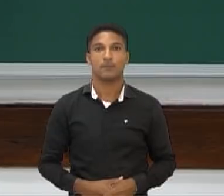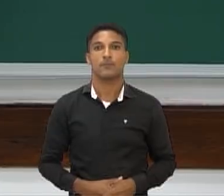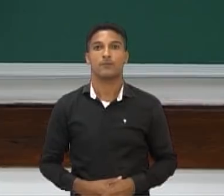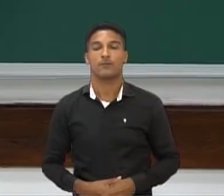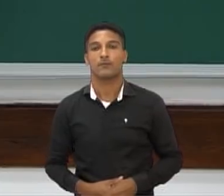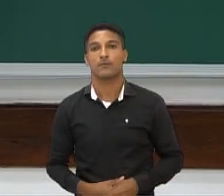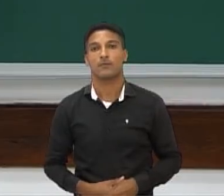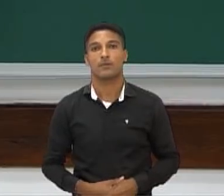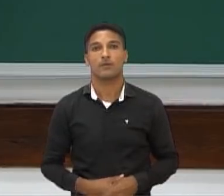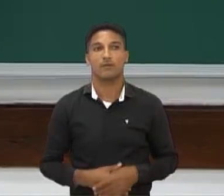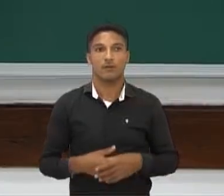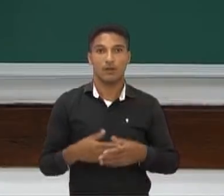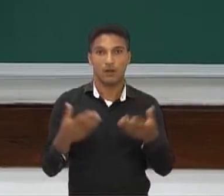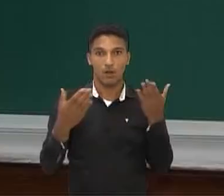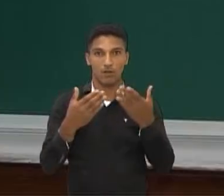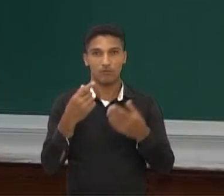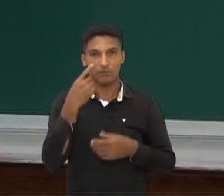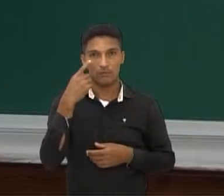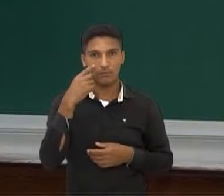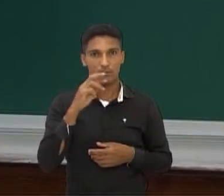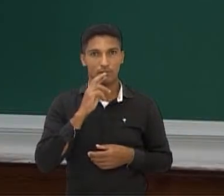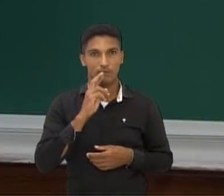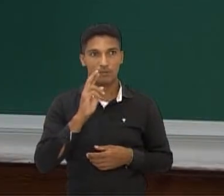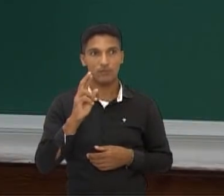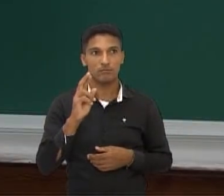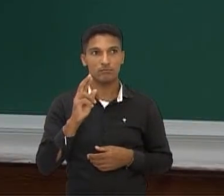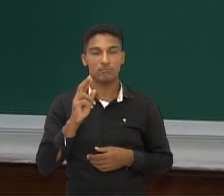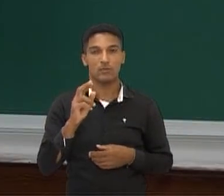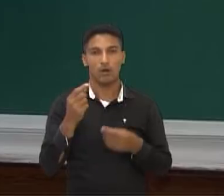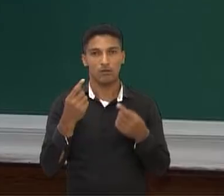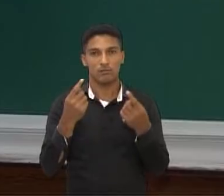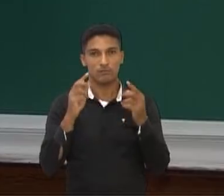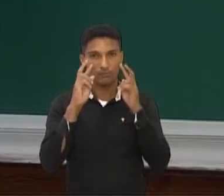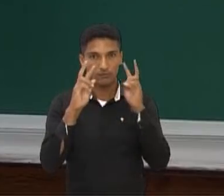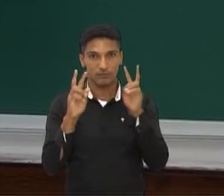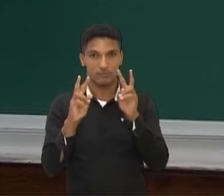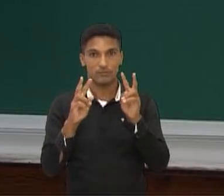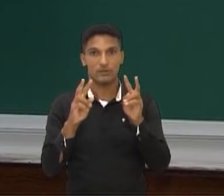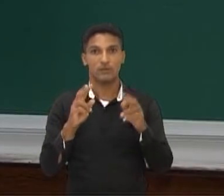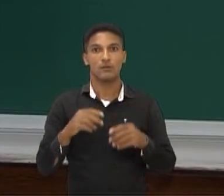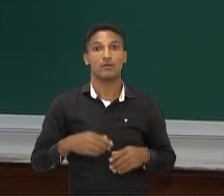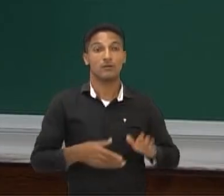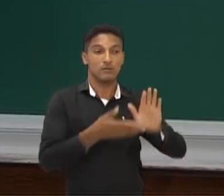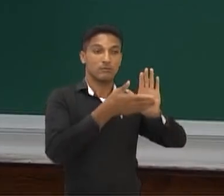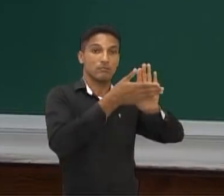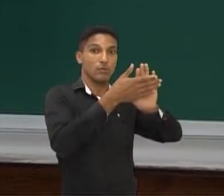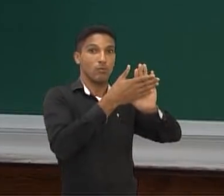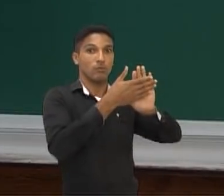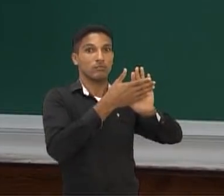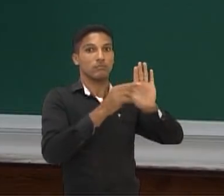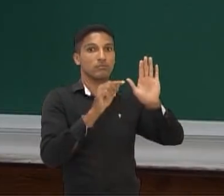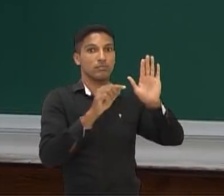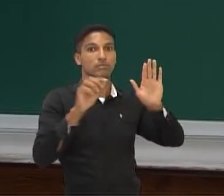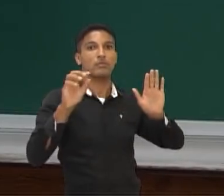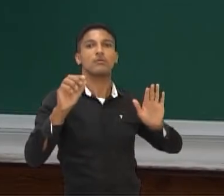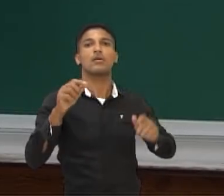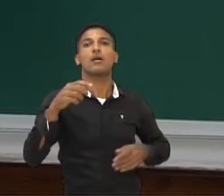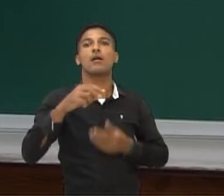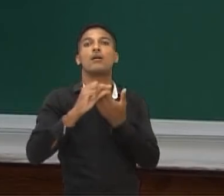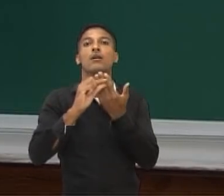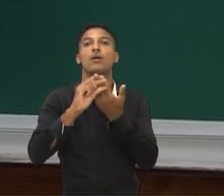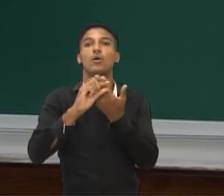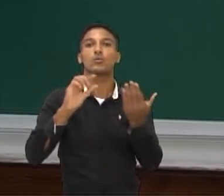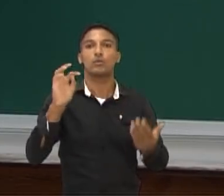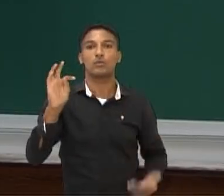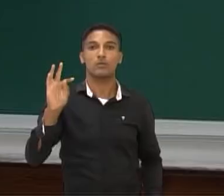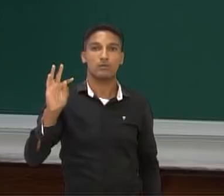Então, caro estudante, vamos resolver esse exercício? Ele fala o seguinte, olha, Thomson propôs um modelo atômico que ele rendeu o Prêmio Nobel de